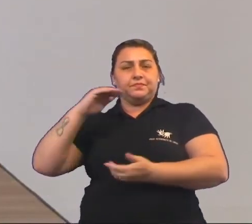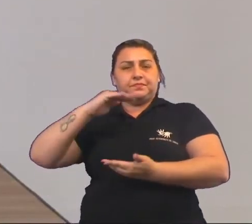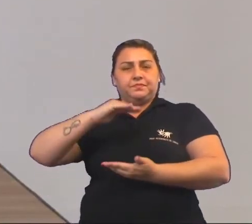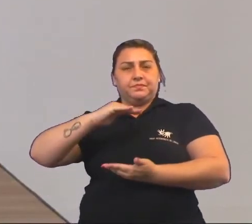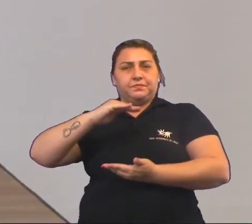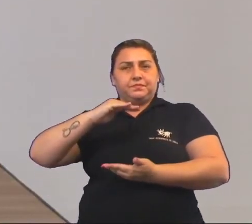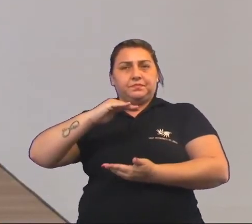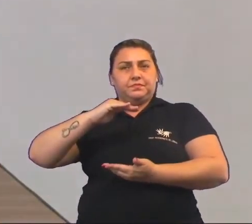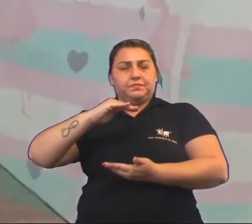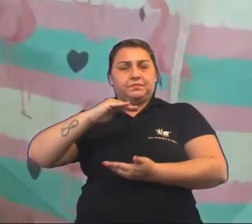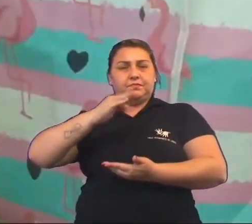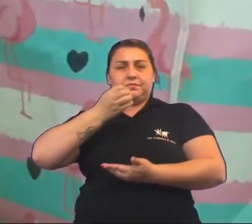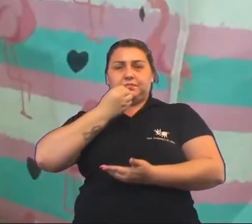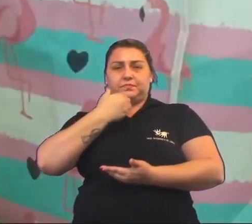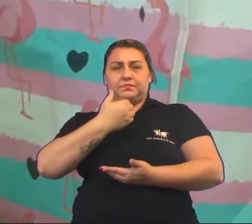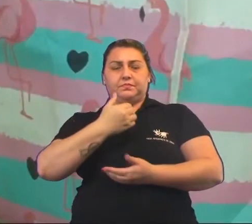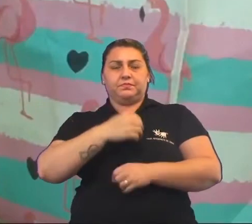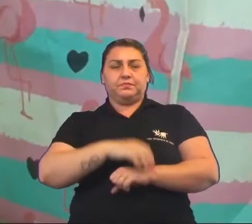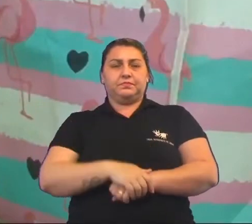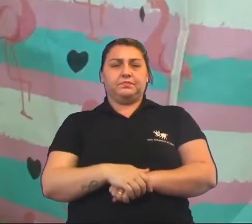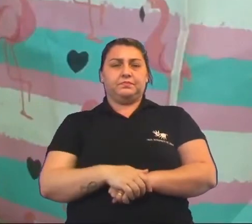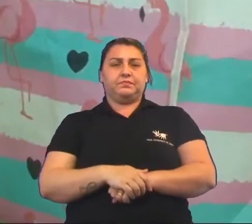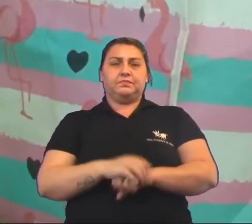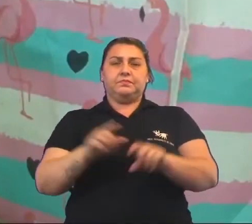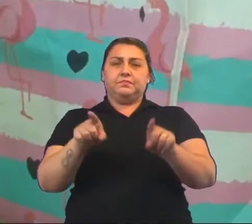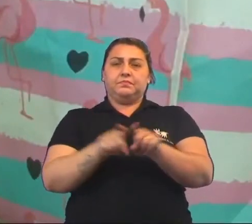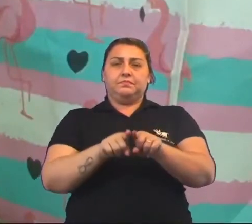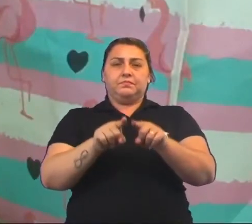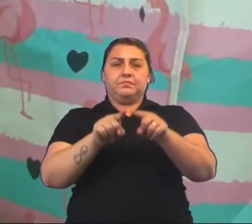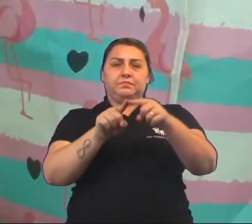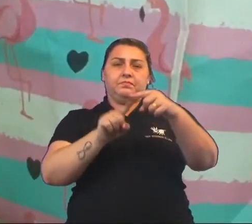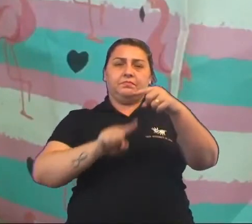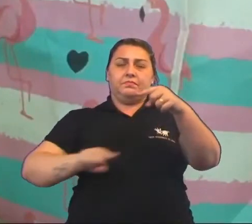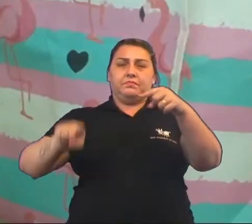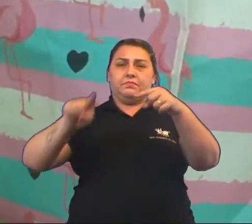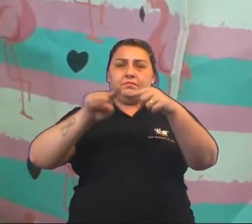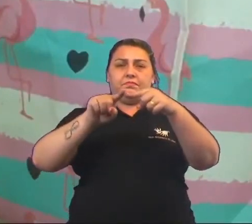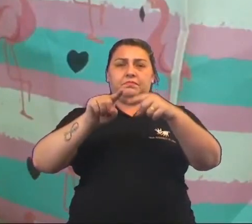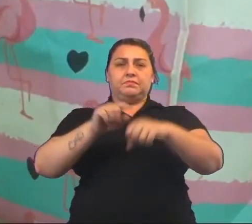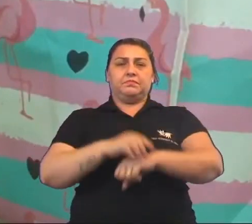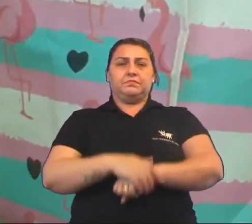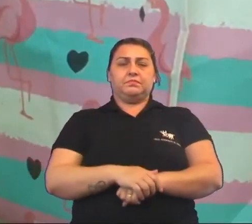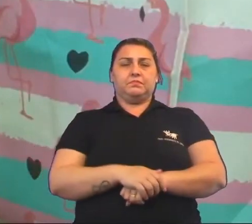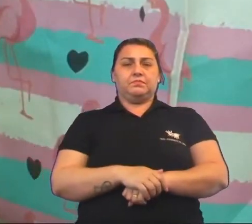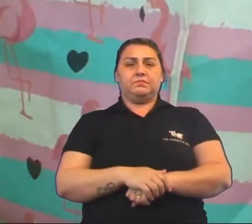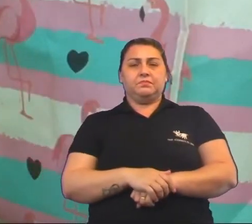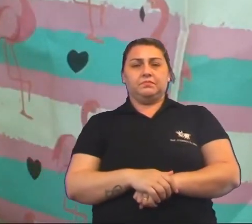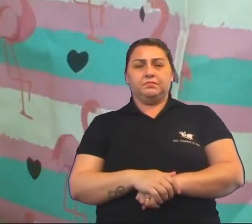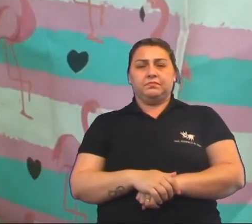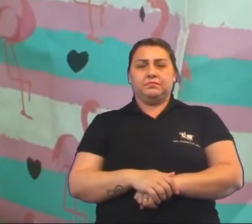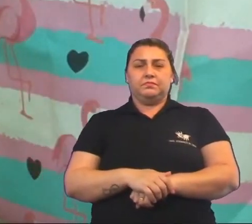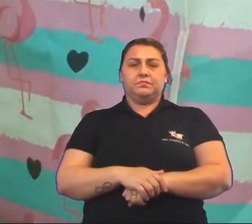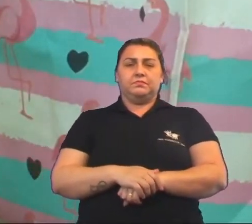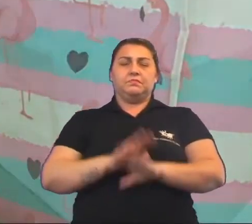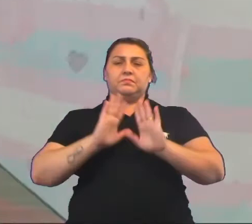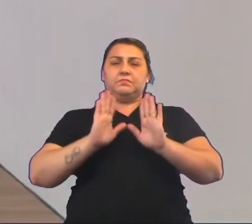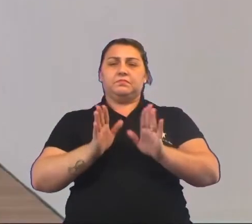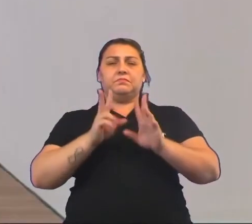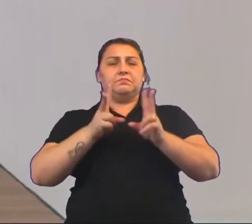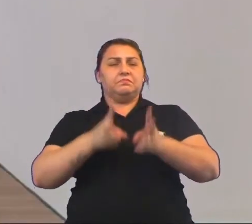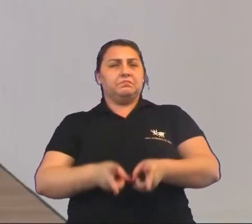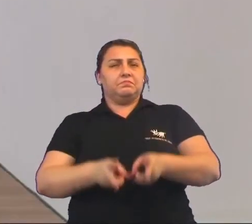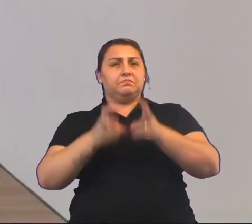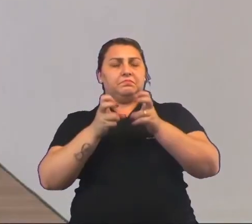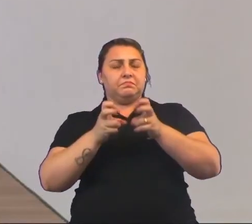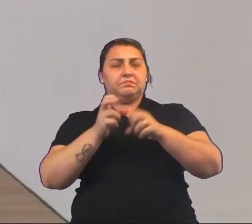lata. Muito bem, a lata também tem formato o quê? Arredondado. Então, nós já podemos observar